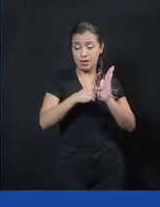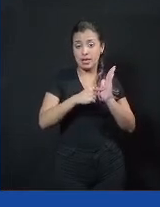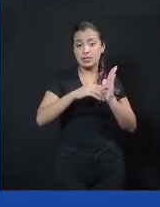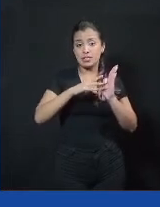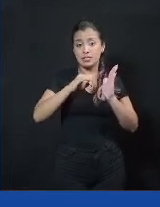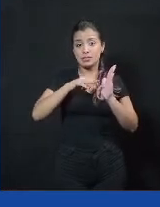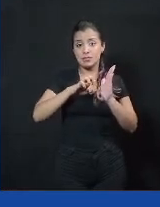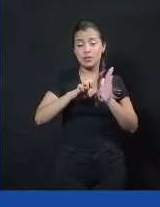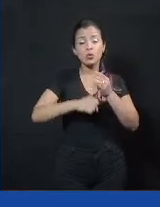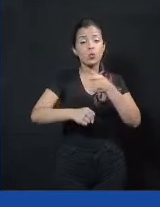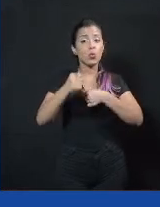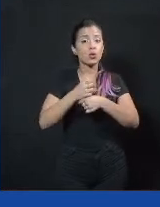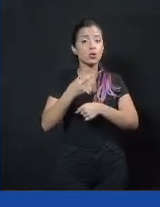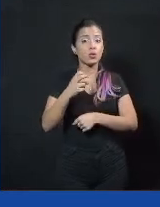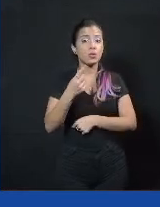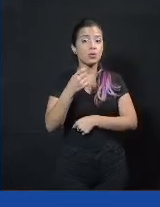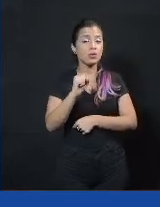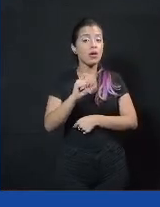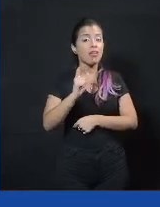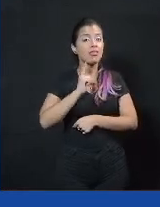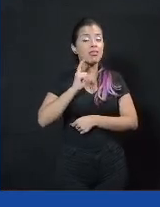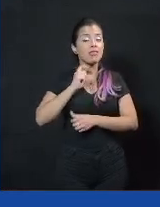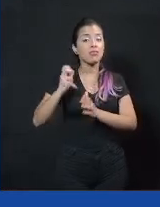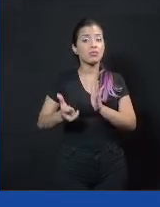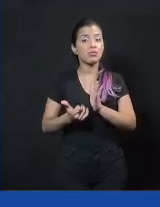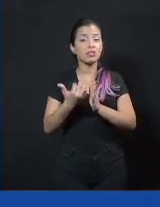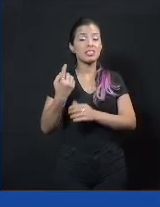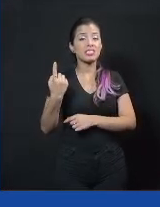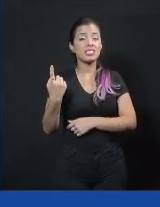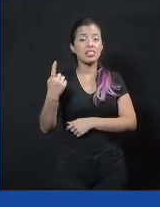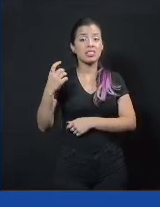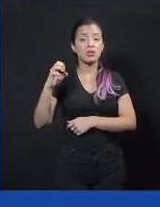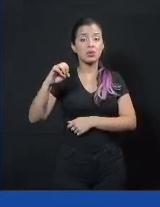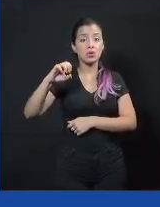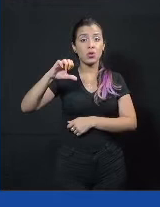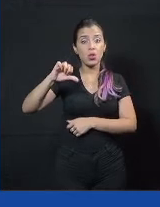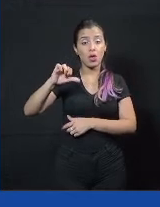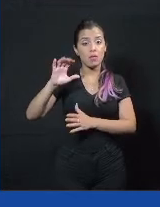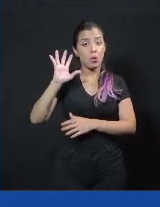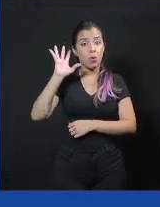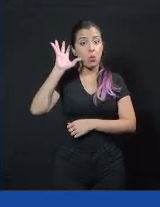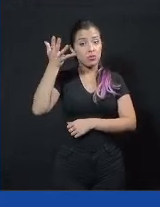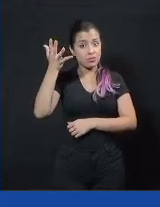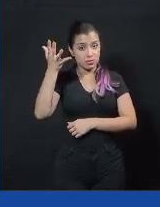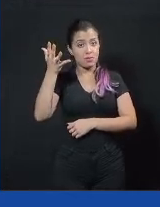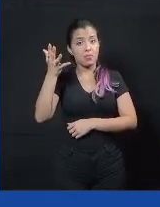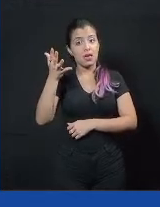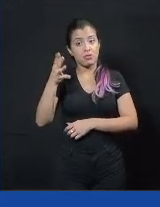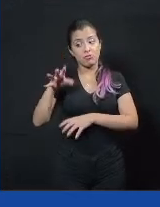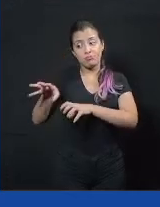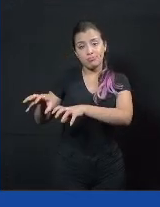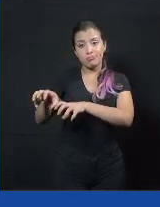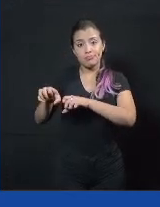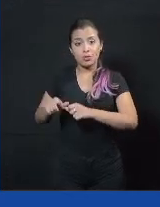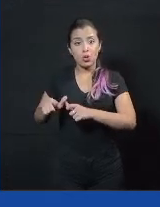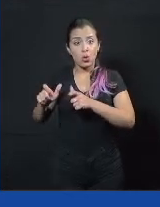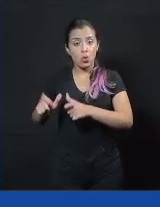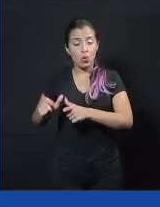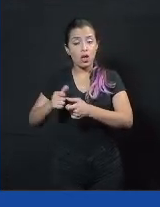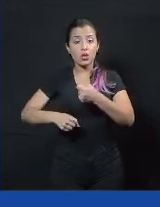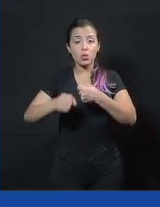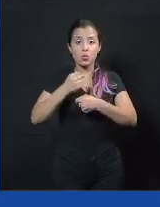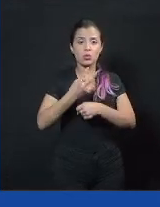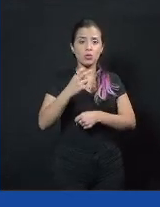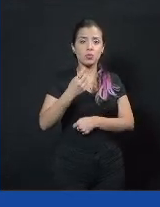2018 tivemos 109 casos de invasão de terras indígenas, mas no ano de 2019 foram registrados mais de